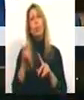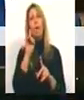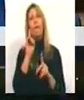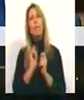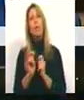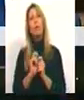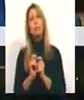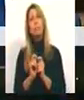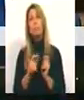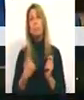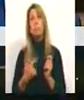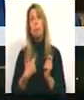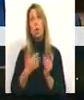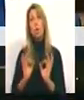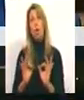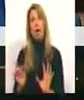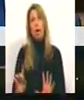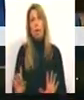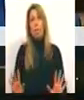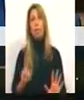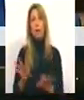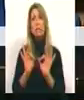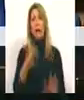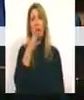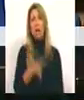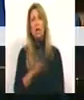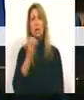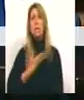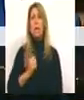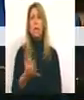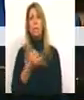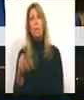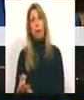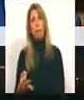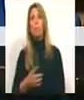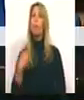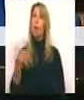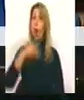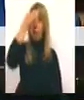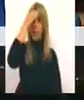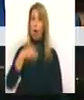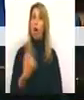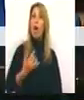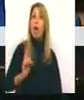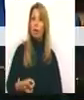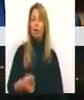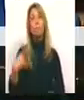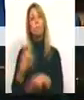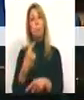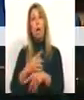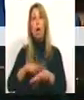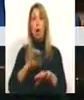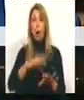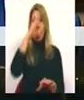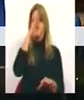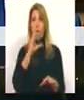nós não somos a favor daquilo que diz o CDSPP. Nós somos da opinião que, pelo facto do Governo